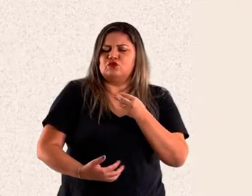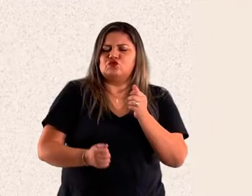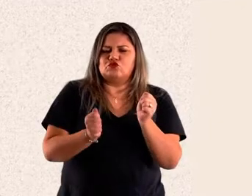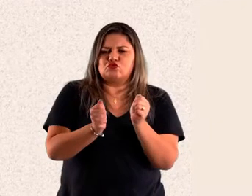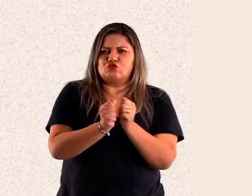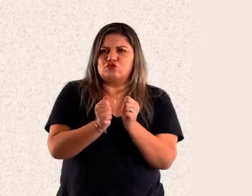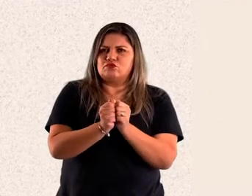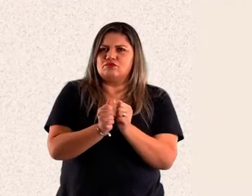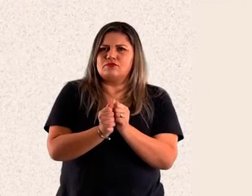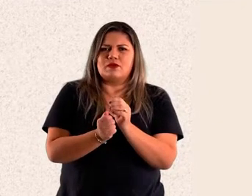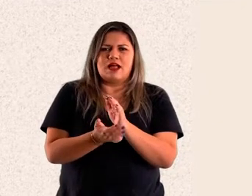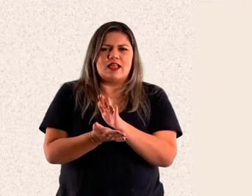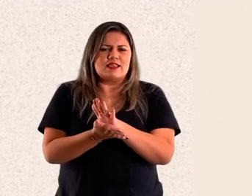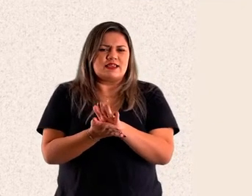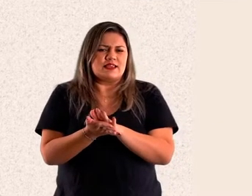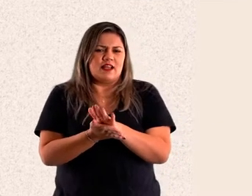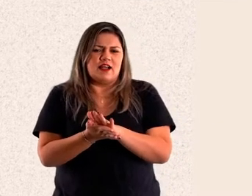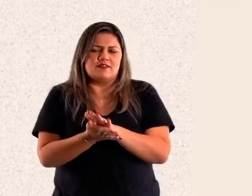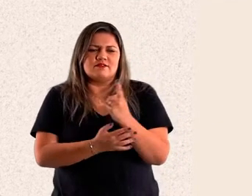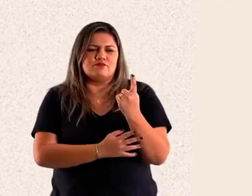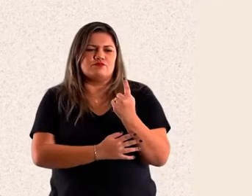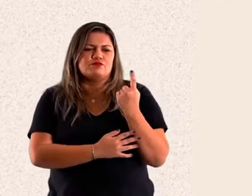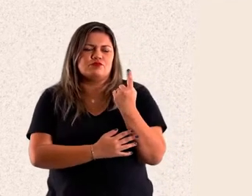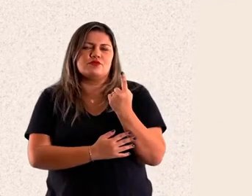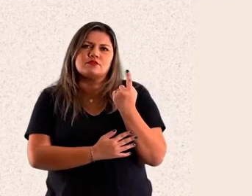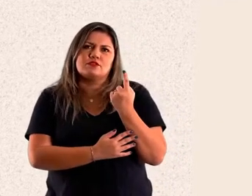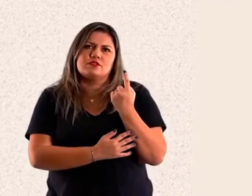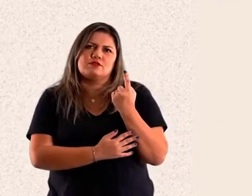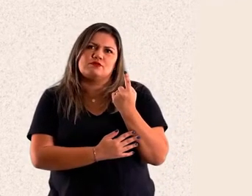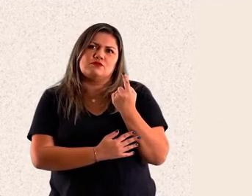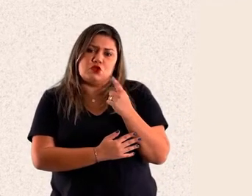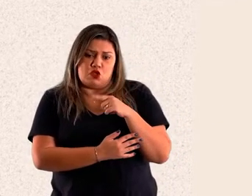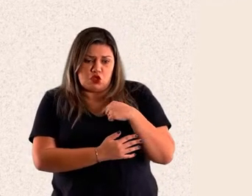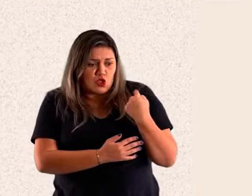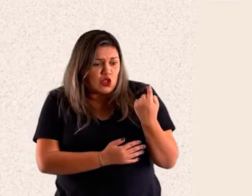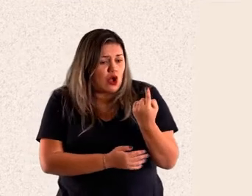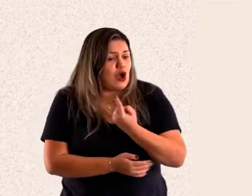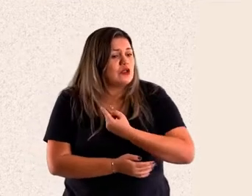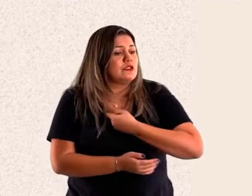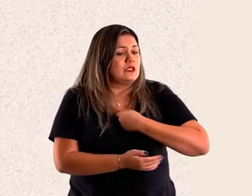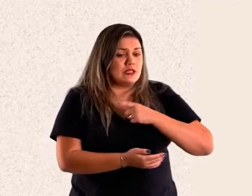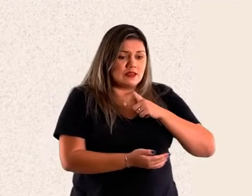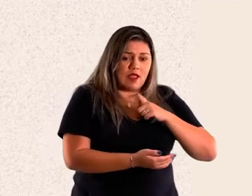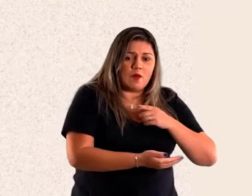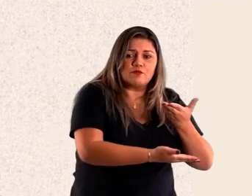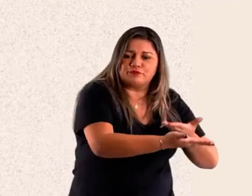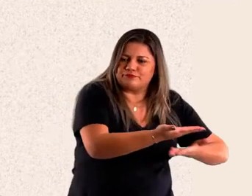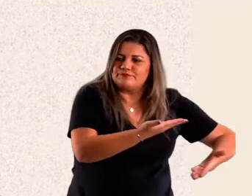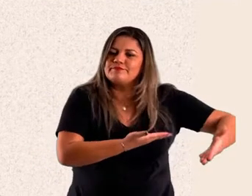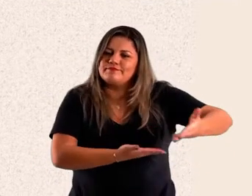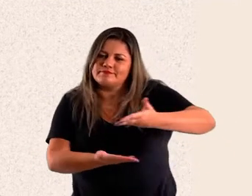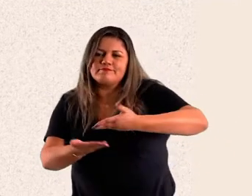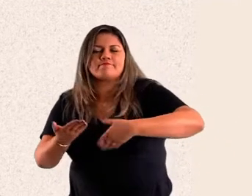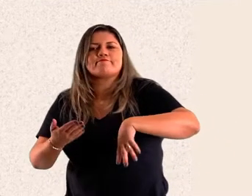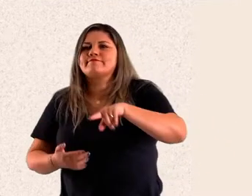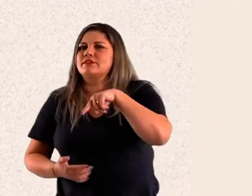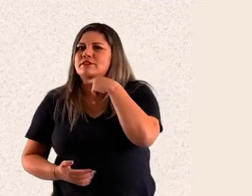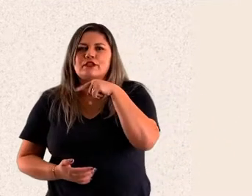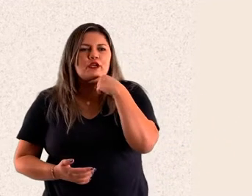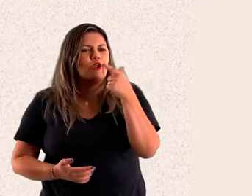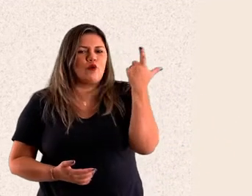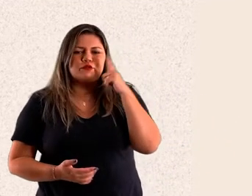para muitos de nós entendermos isso é nós dependemos uns dos outros mas ninguém consegue viver sozinho